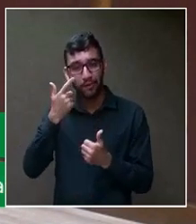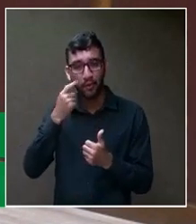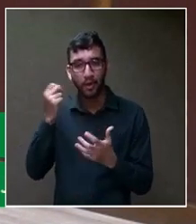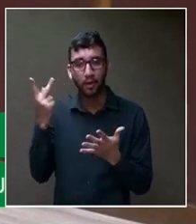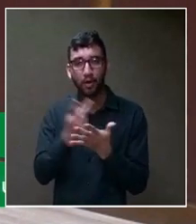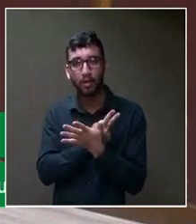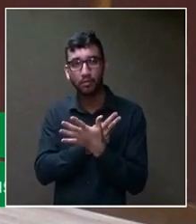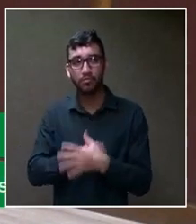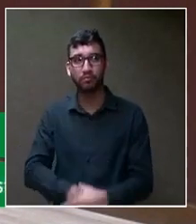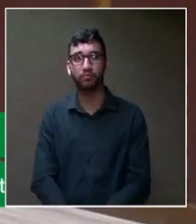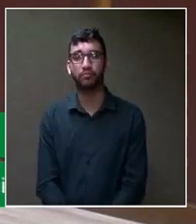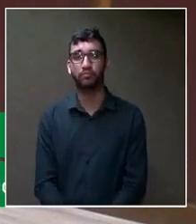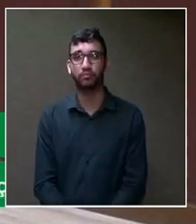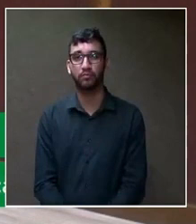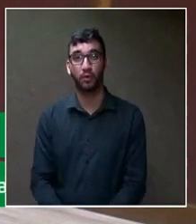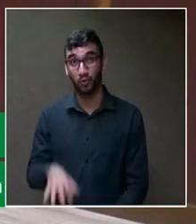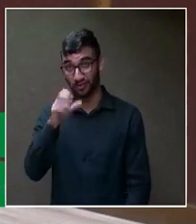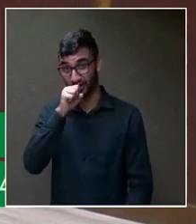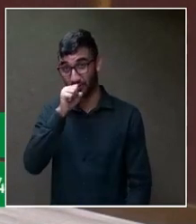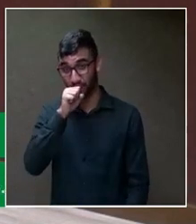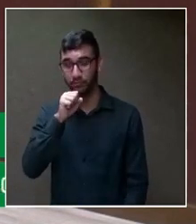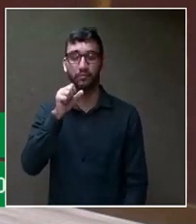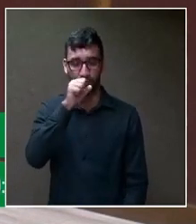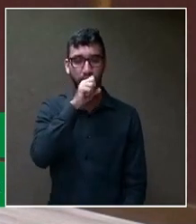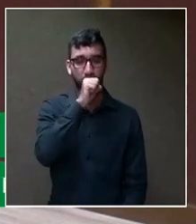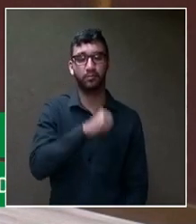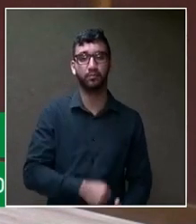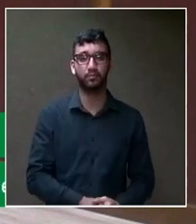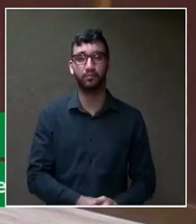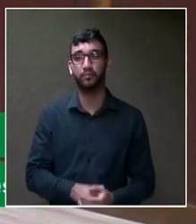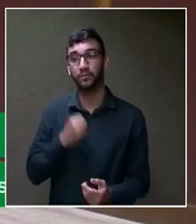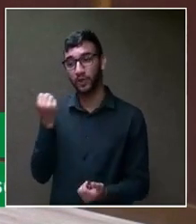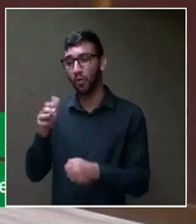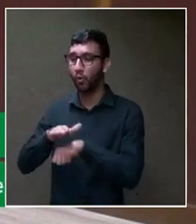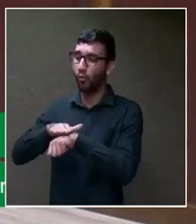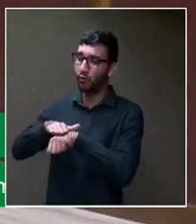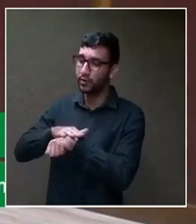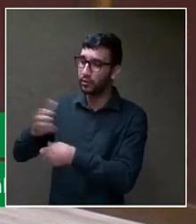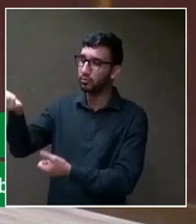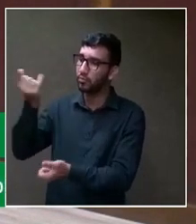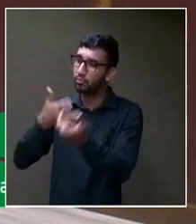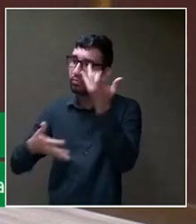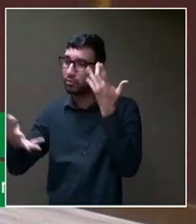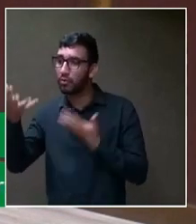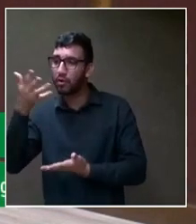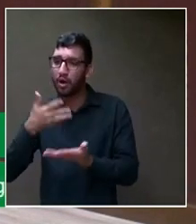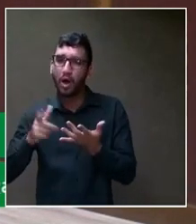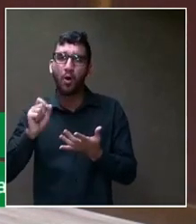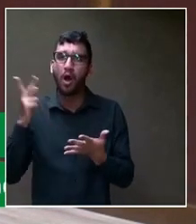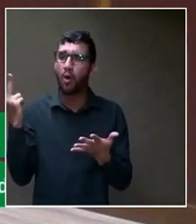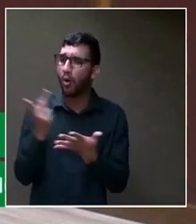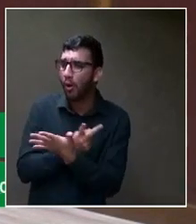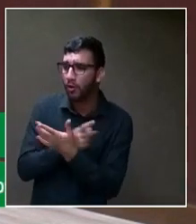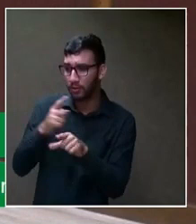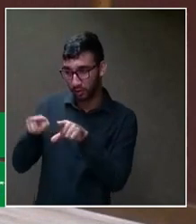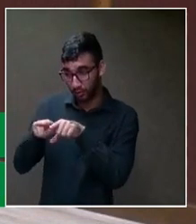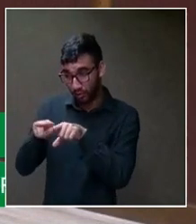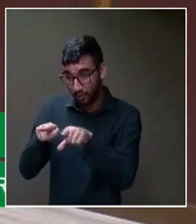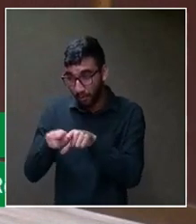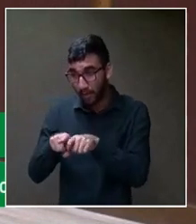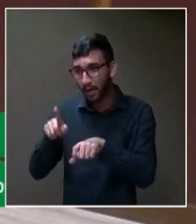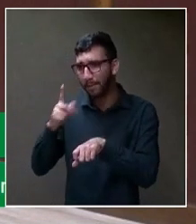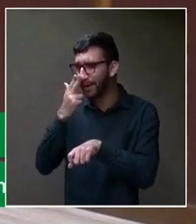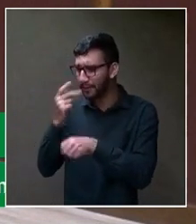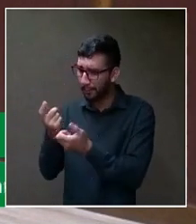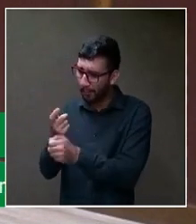acontecido. No sábado, isso? No sábado. Então, ela estava conversando com a senhora, contando o que tinha ocorrido, e, ao mesmo tempo,